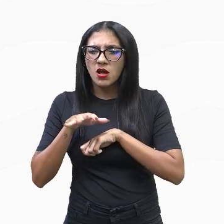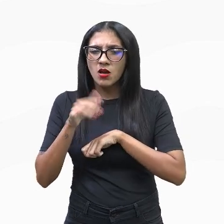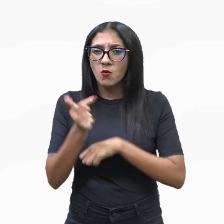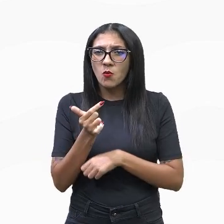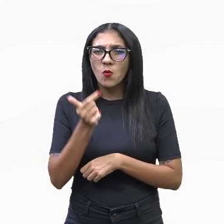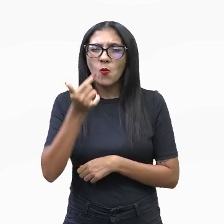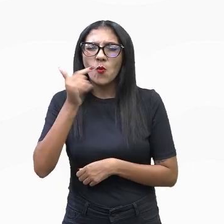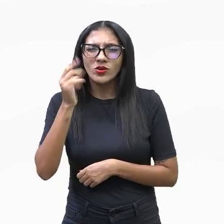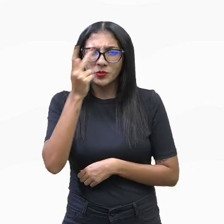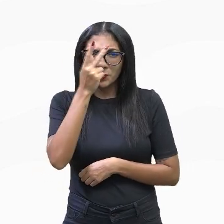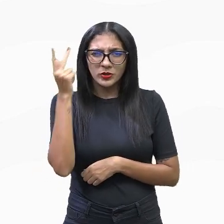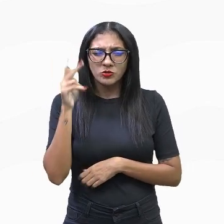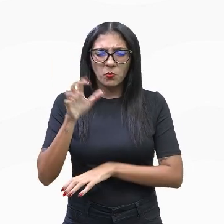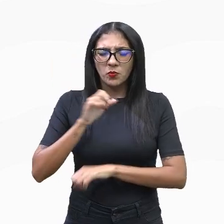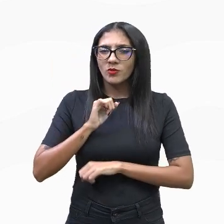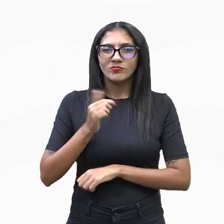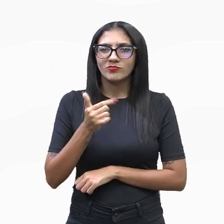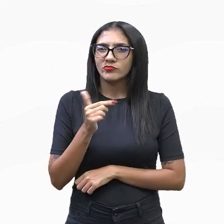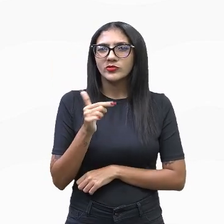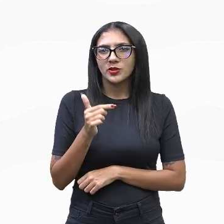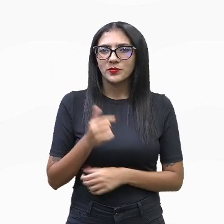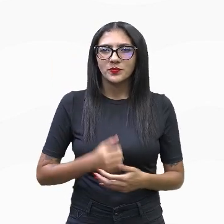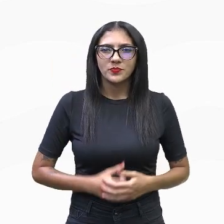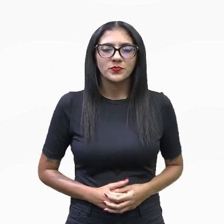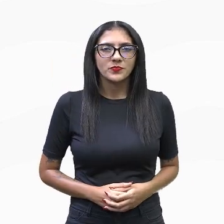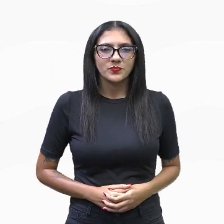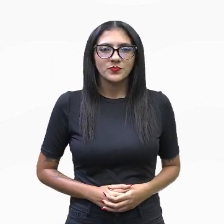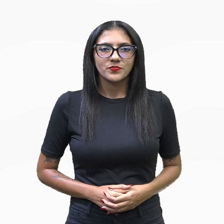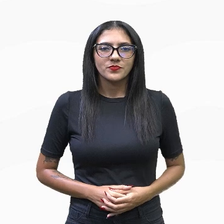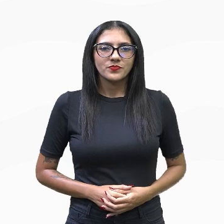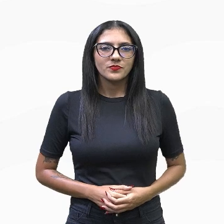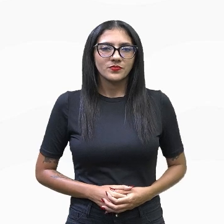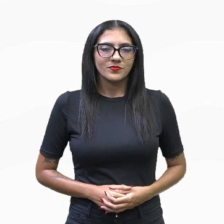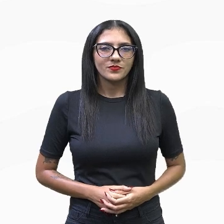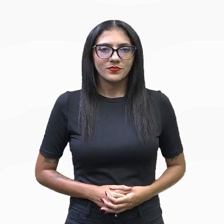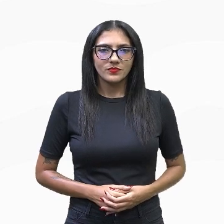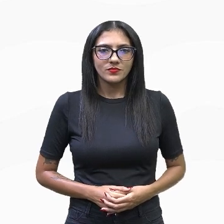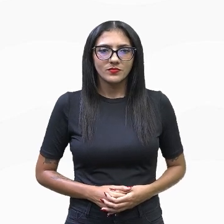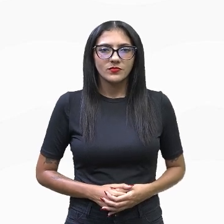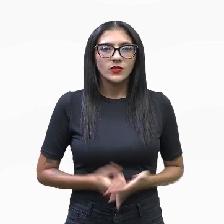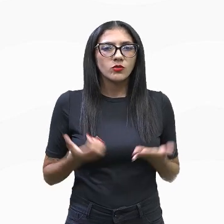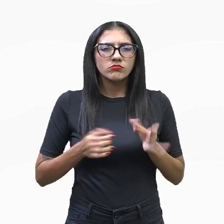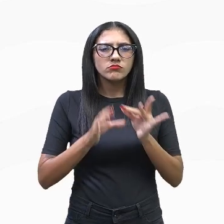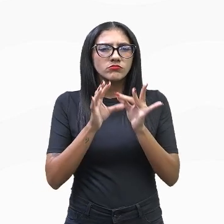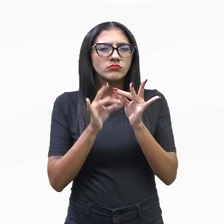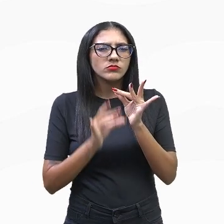essa afetação, digamos assim. Bom, classificação das